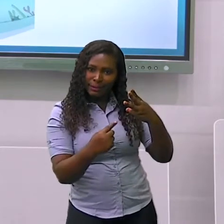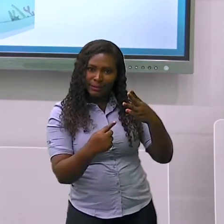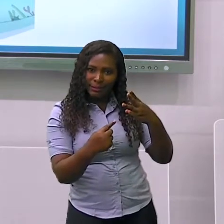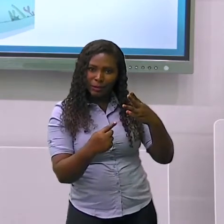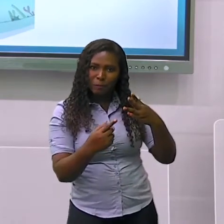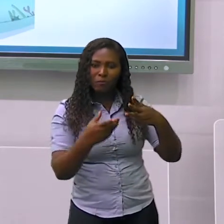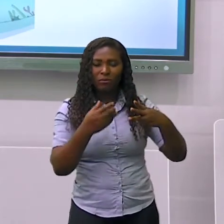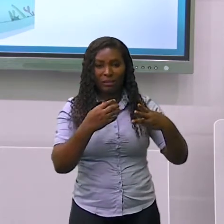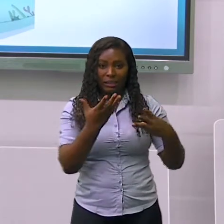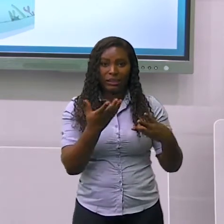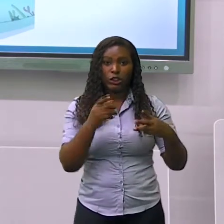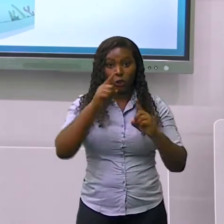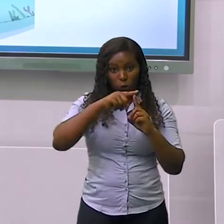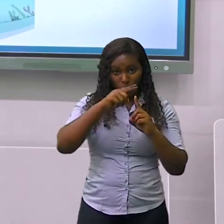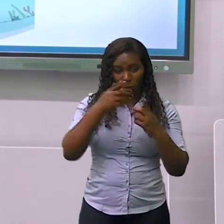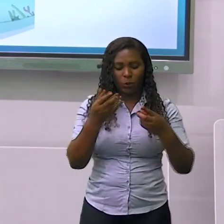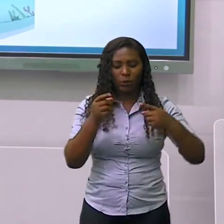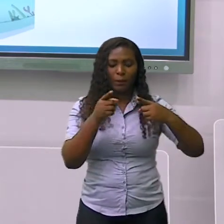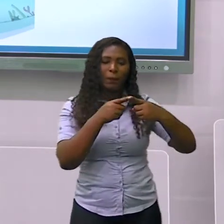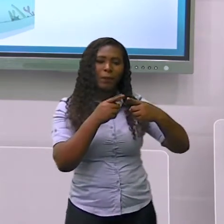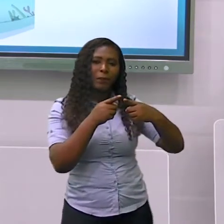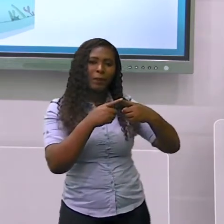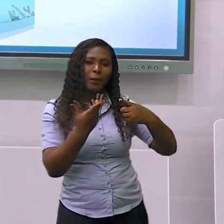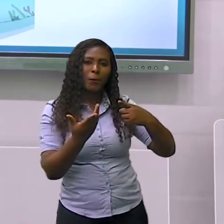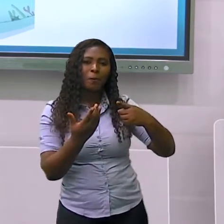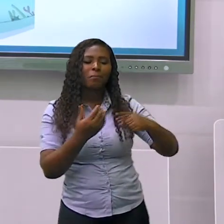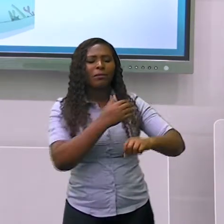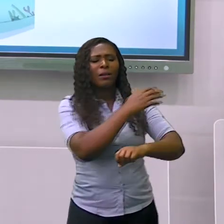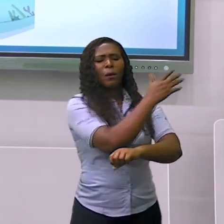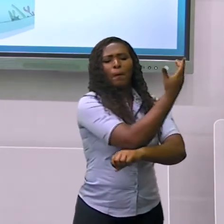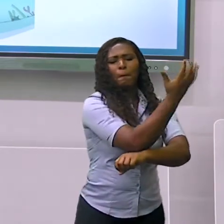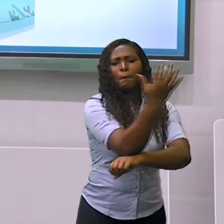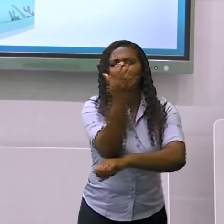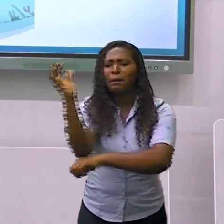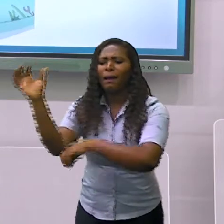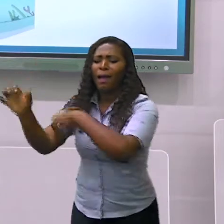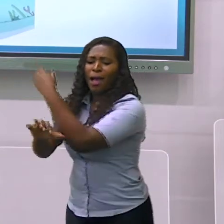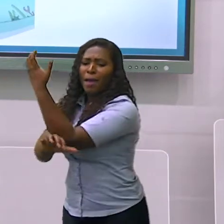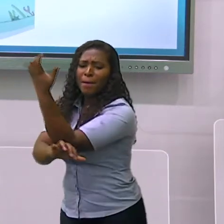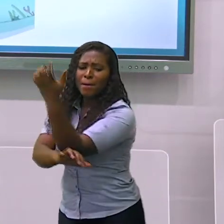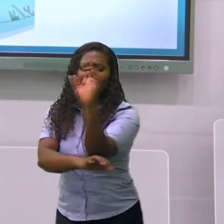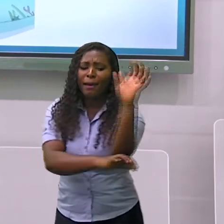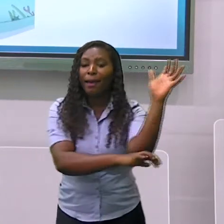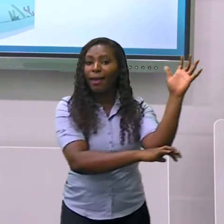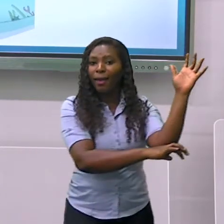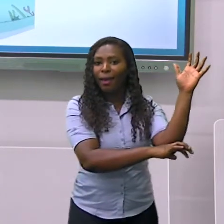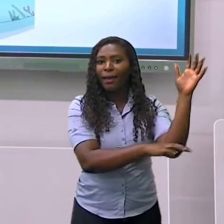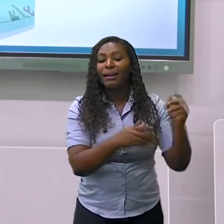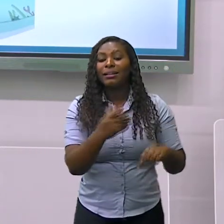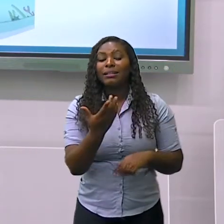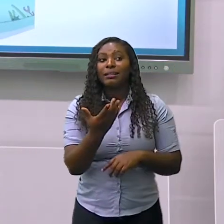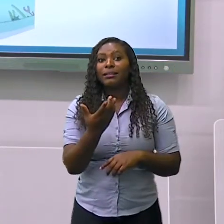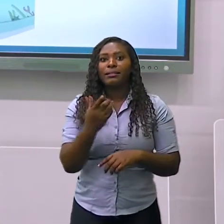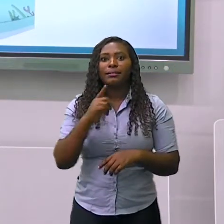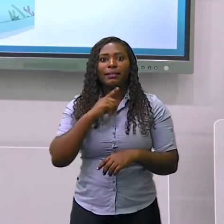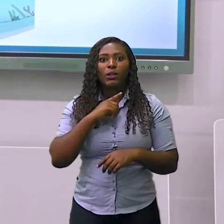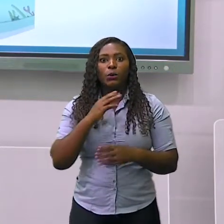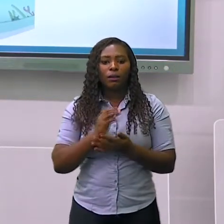a dimensão ambiental, na qual estão as grandes regiões do